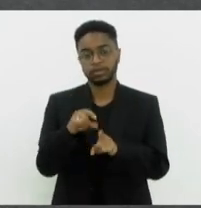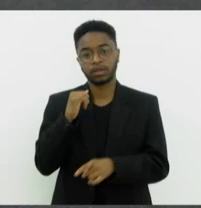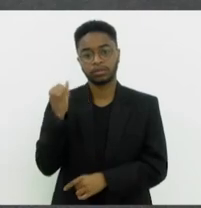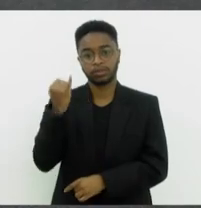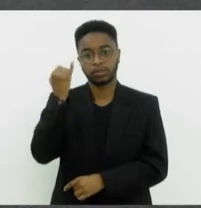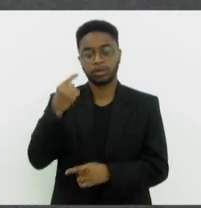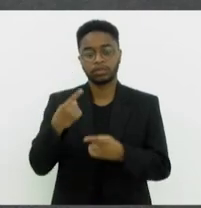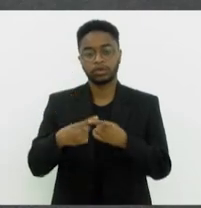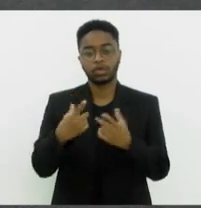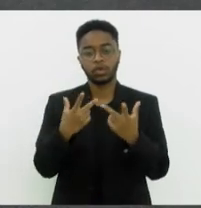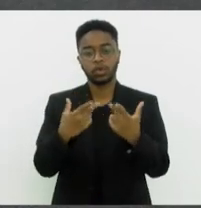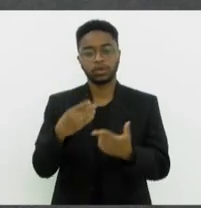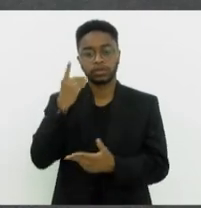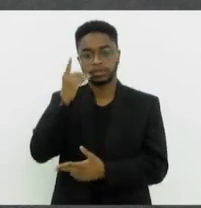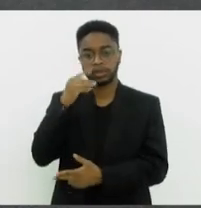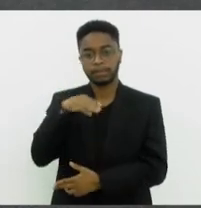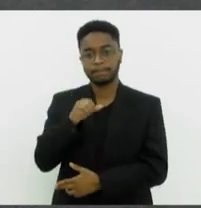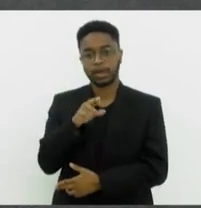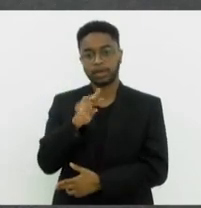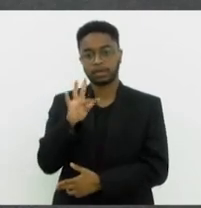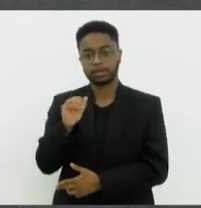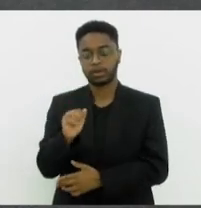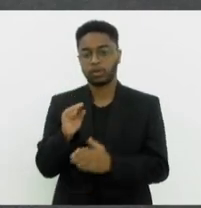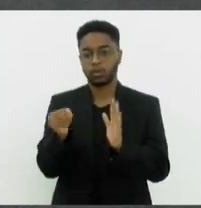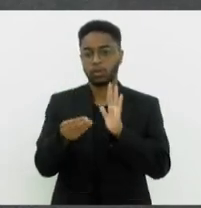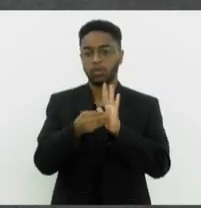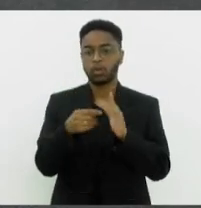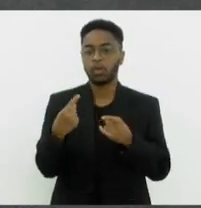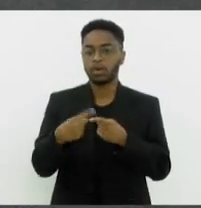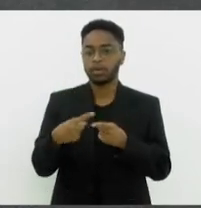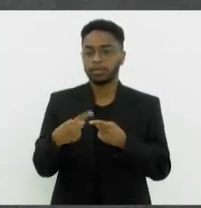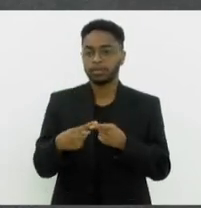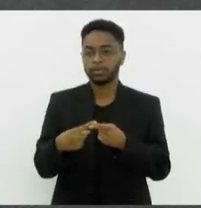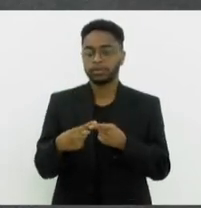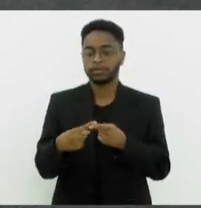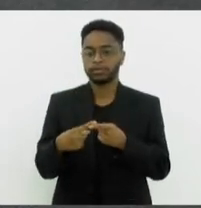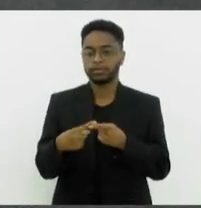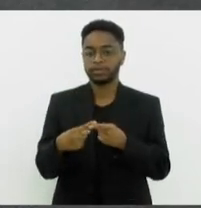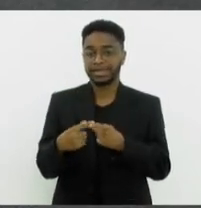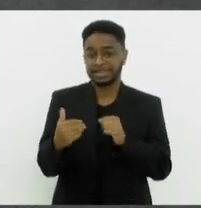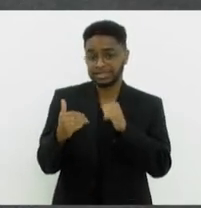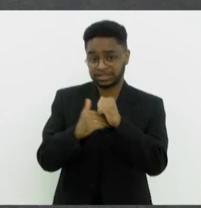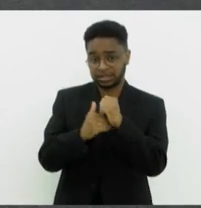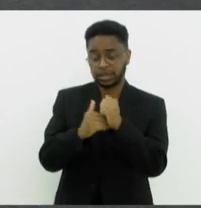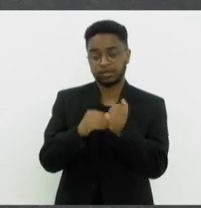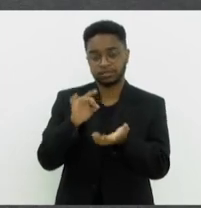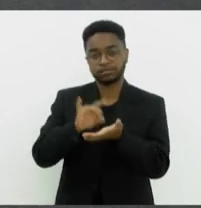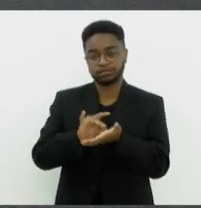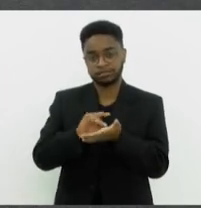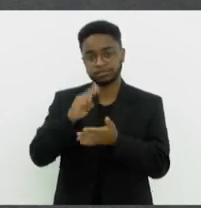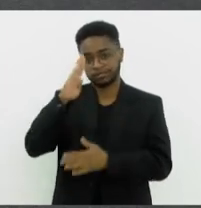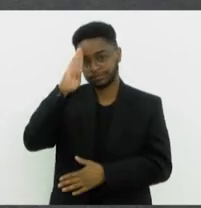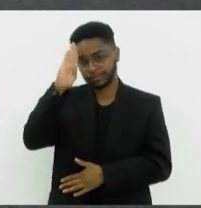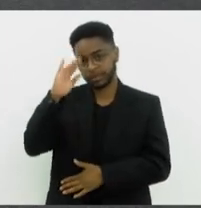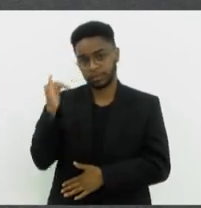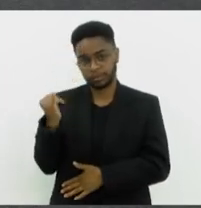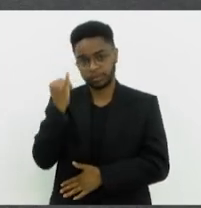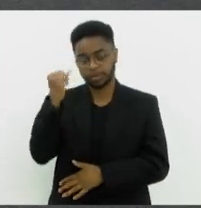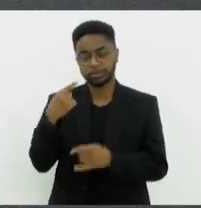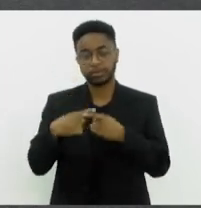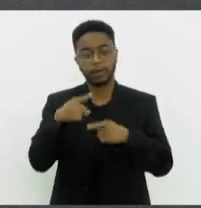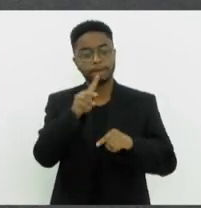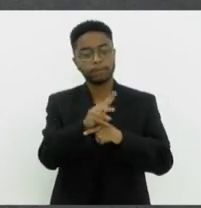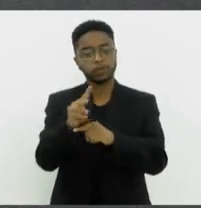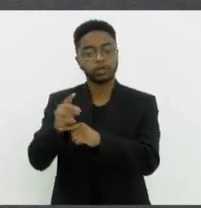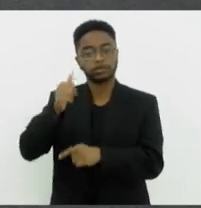a deputada Marta Rocha colocou aqui. Afinal de contas, o sigilo é fundamental porque protege essa mulher